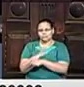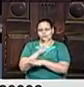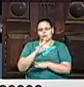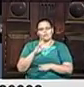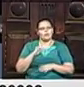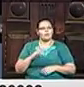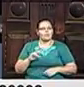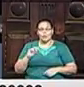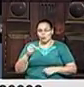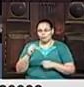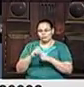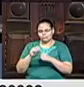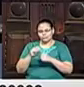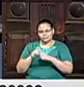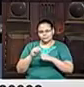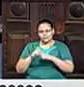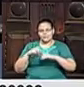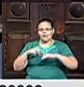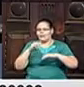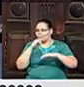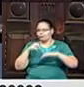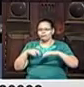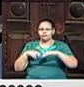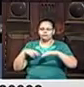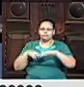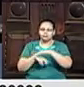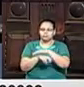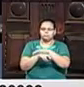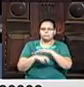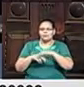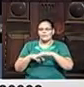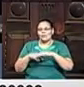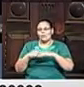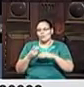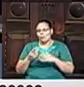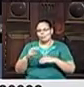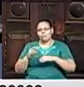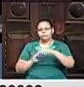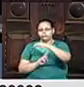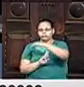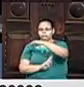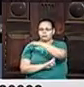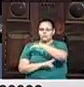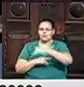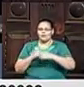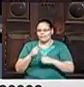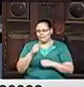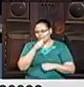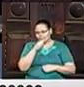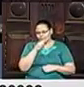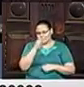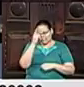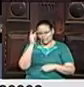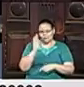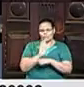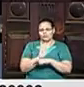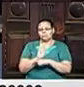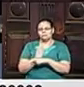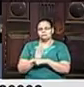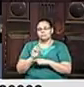fazer o viaduto, deixar também de contribuir para que as famílias recebam as chaves.